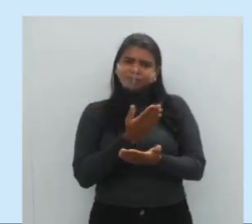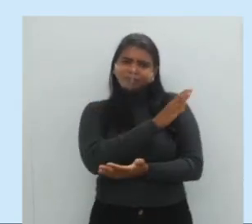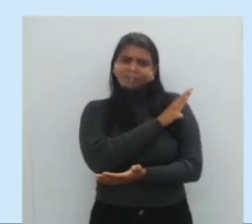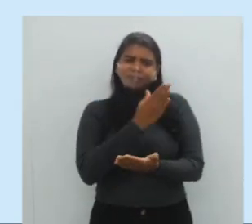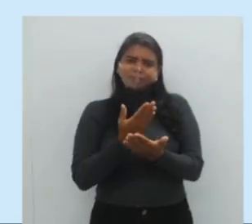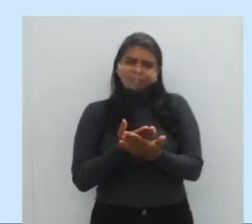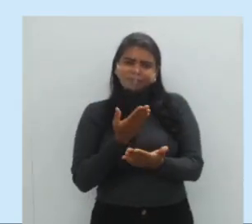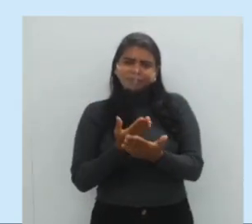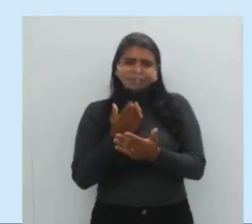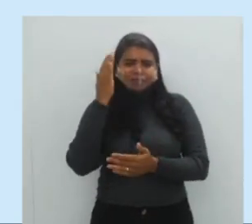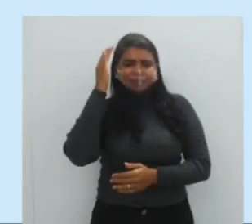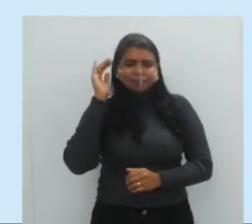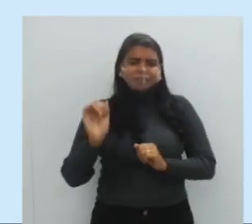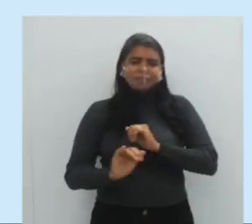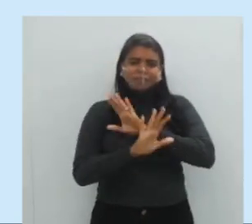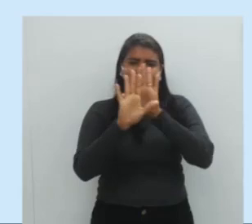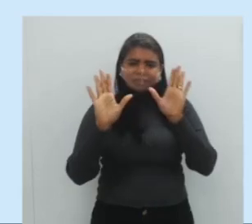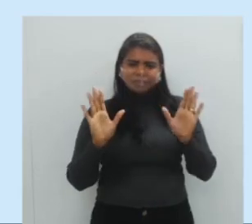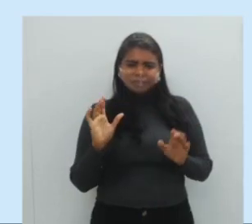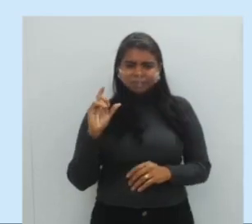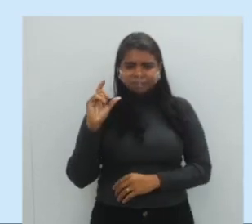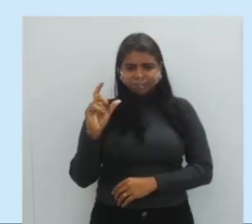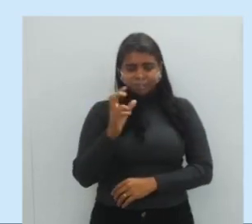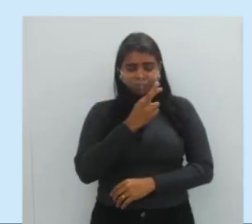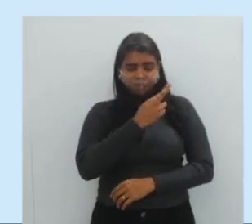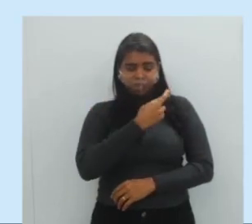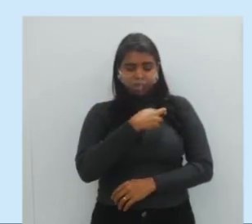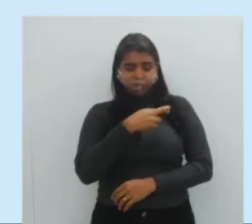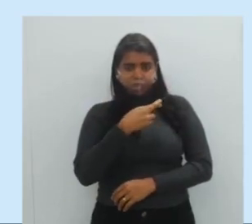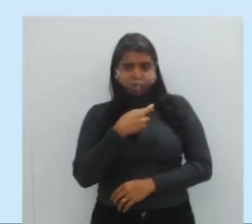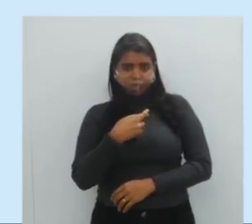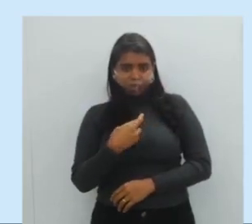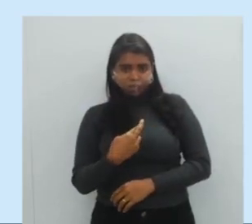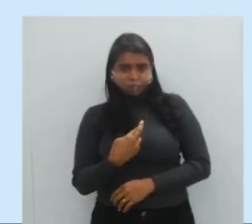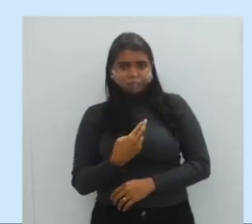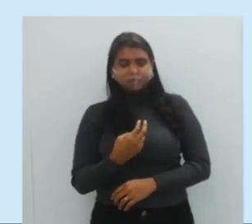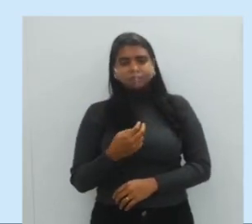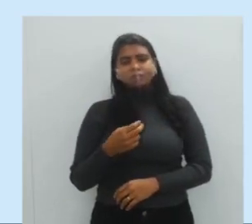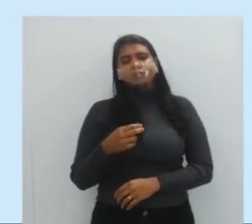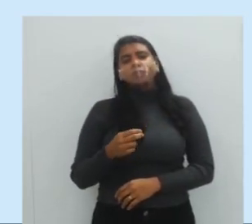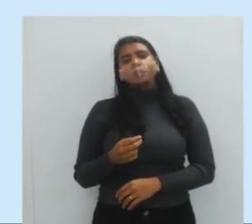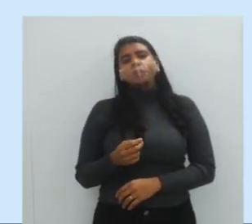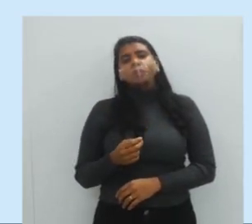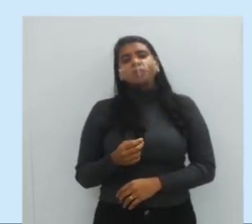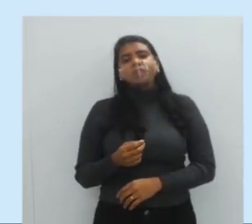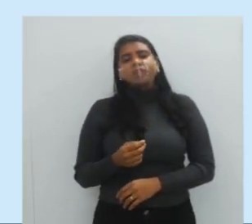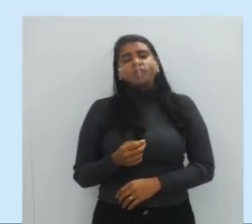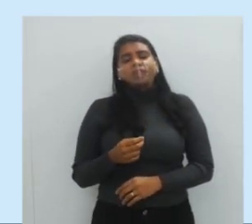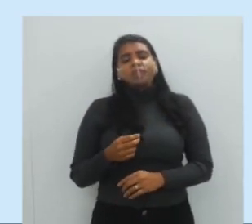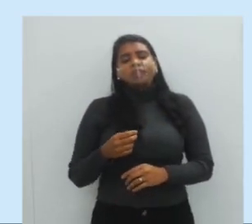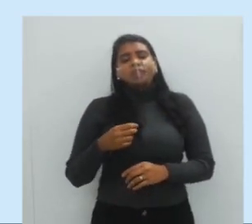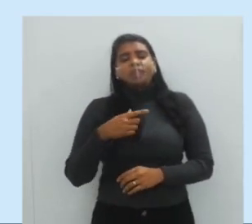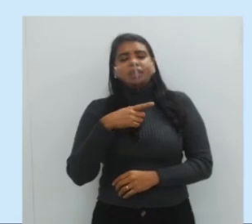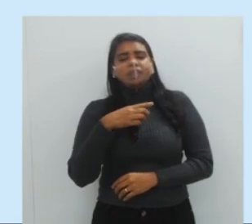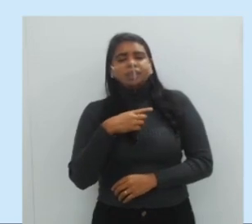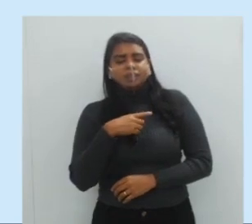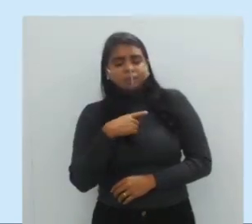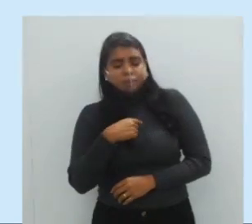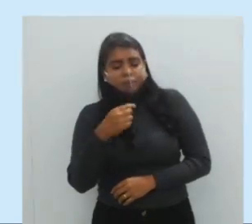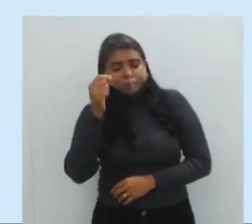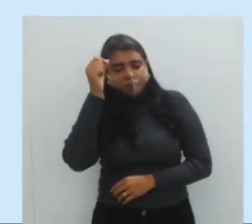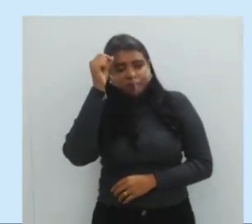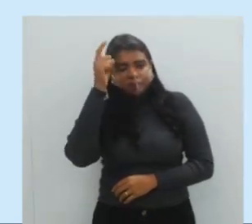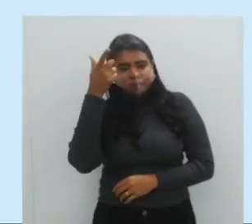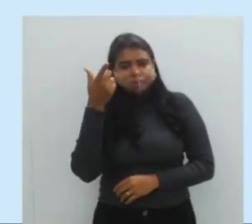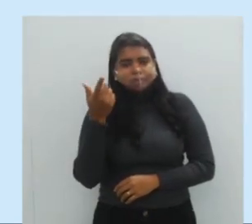você, estudante, entenda que a palavra religião tem na sua origem etimológica, a origem, certo?